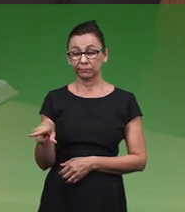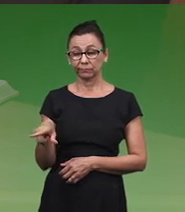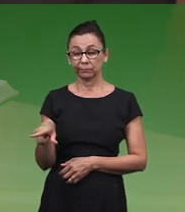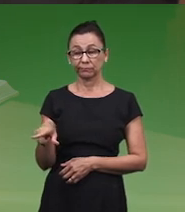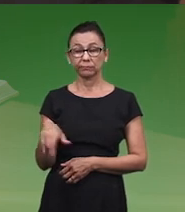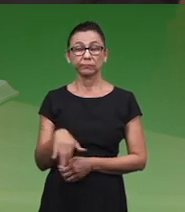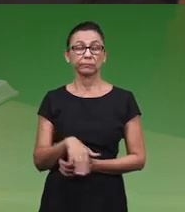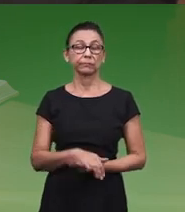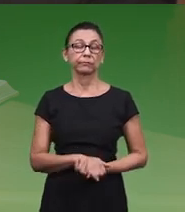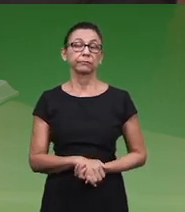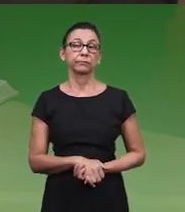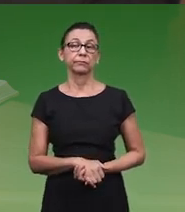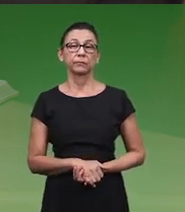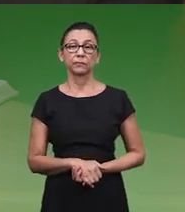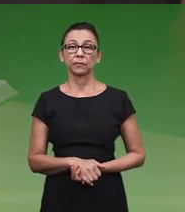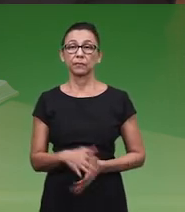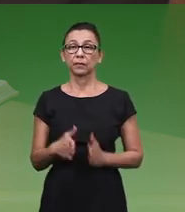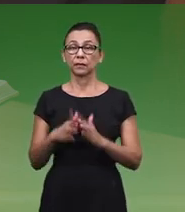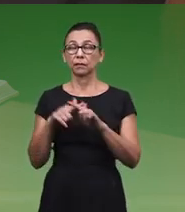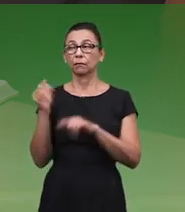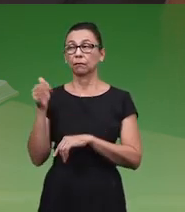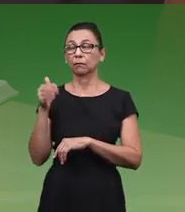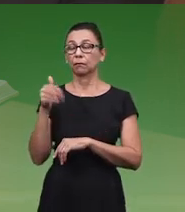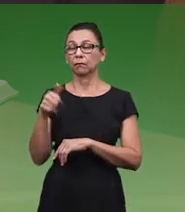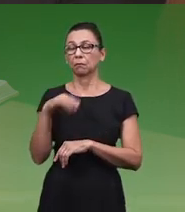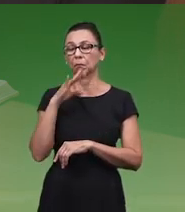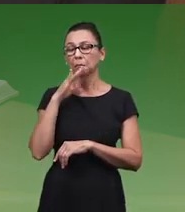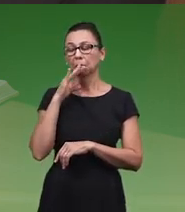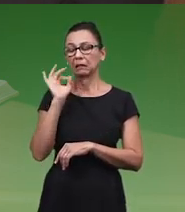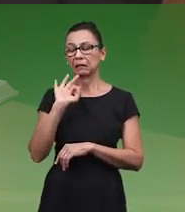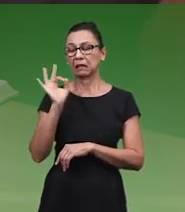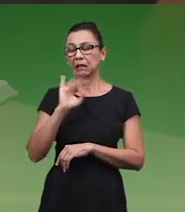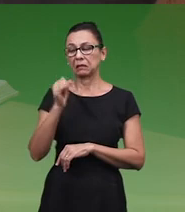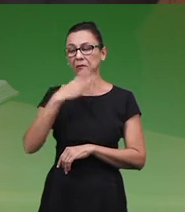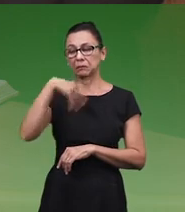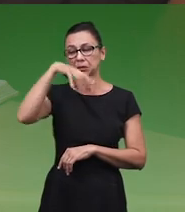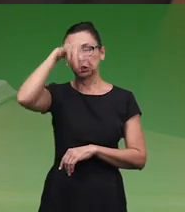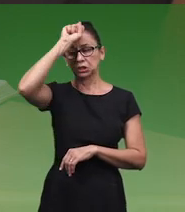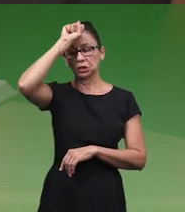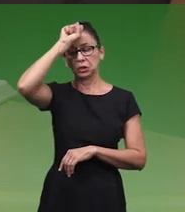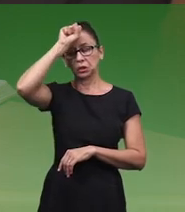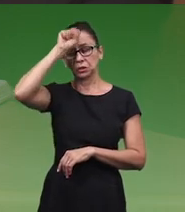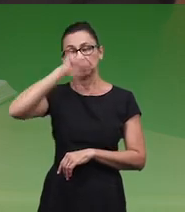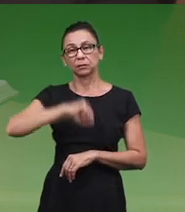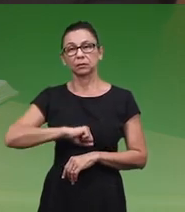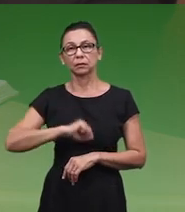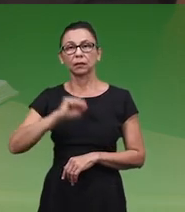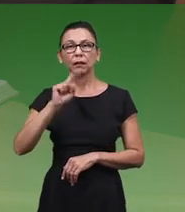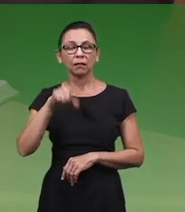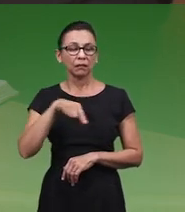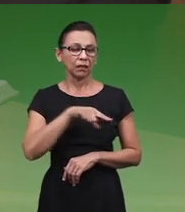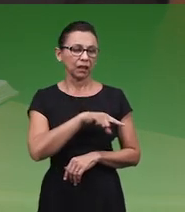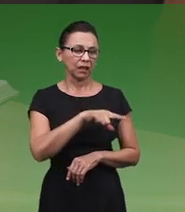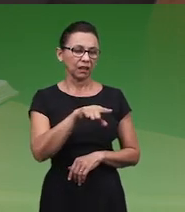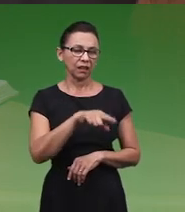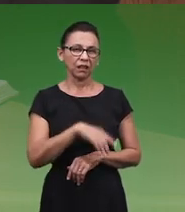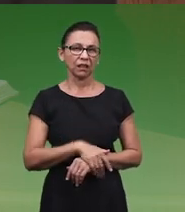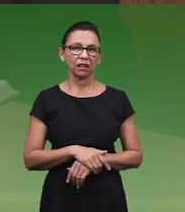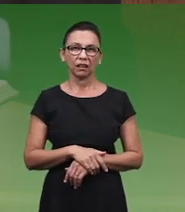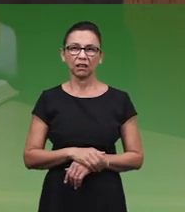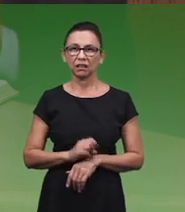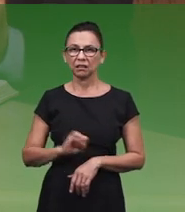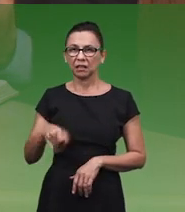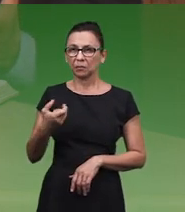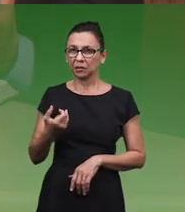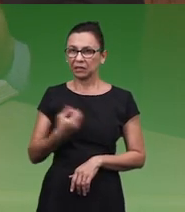fanático, não tem conhecimento direito das coisas, supersticioso. É assim, não é? Não aproveita a vida. Não